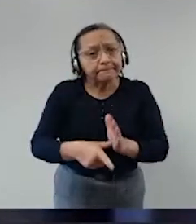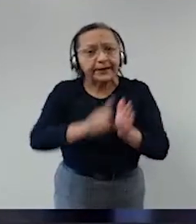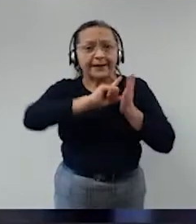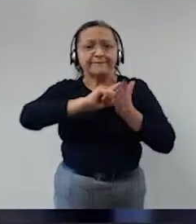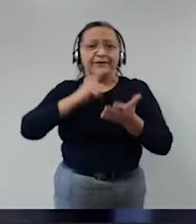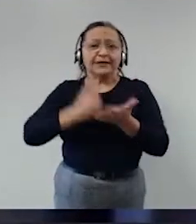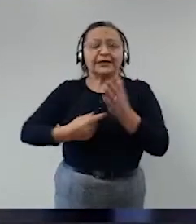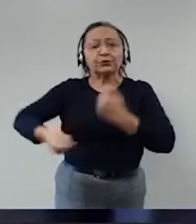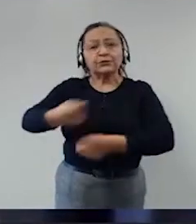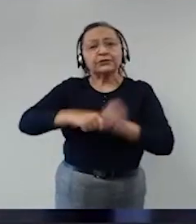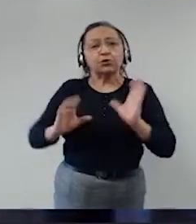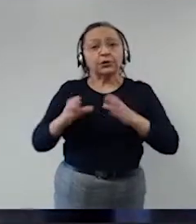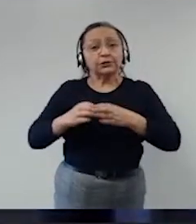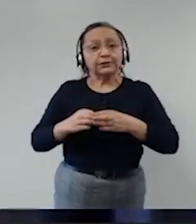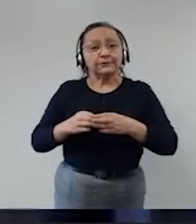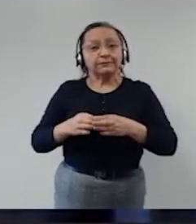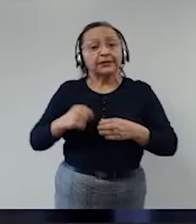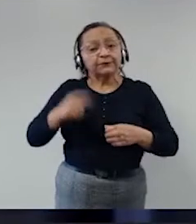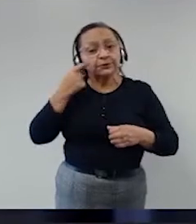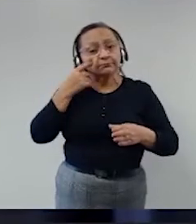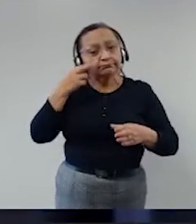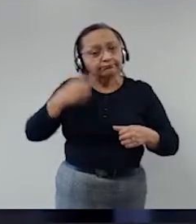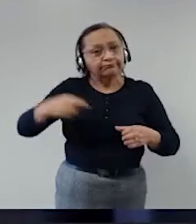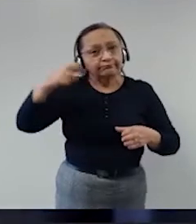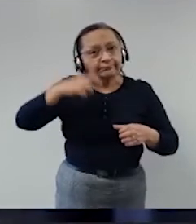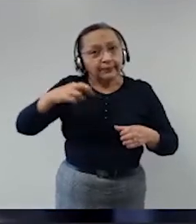que fossem observadas. Então,